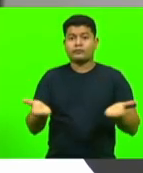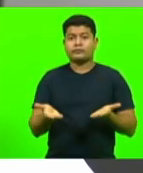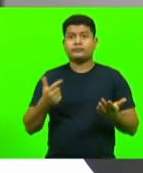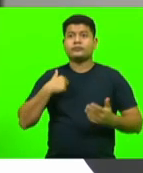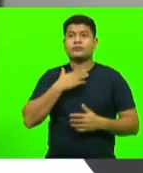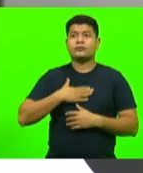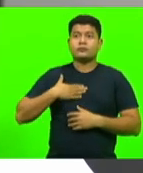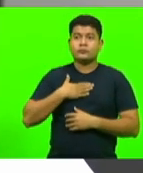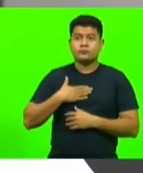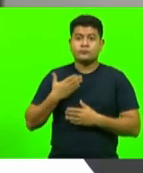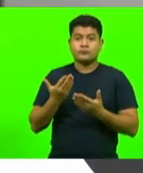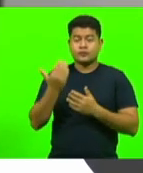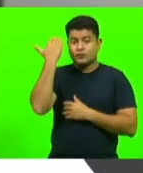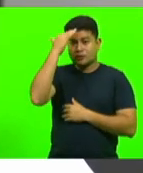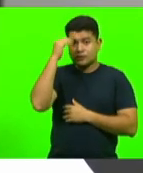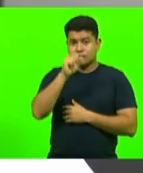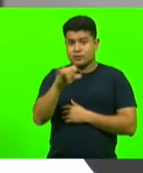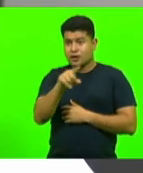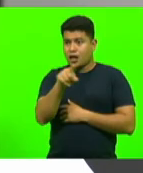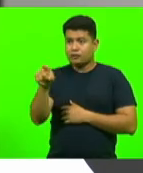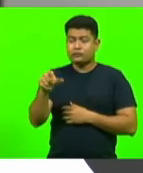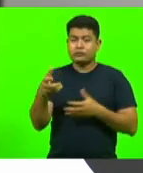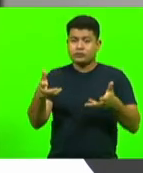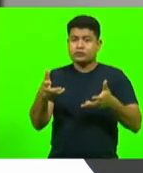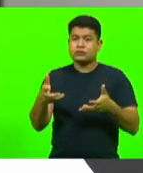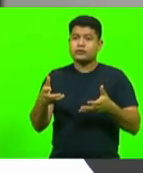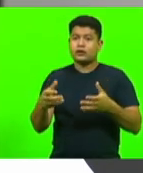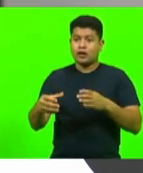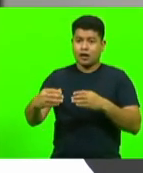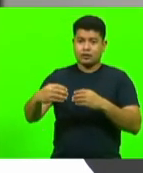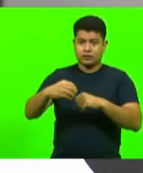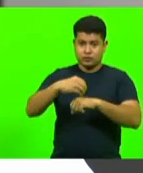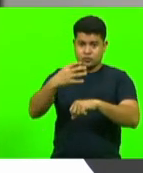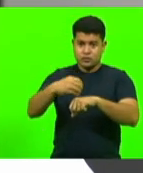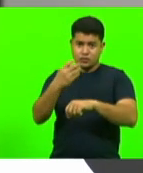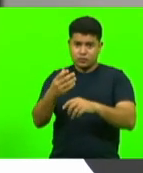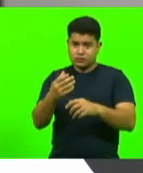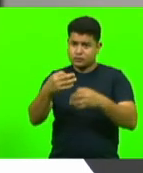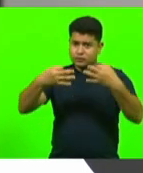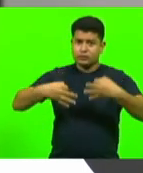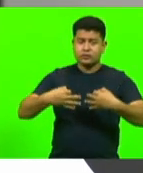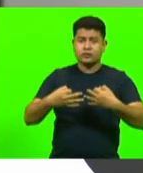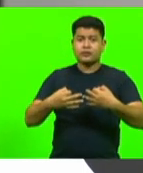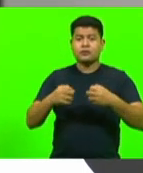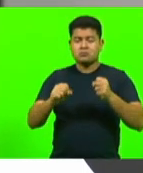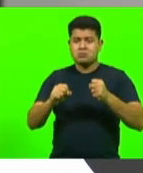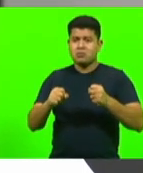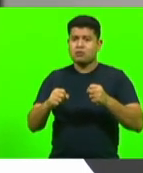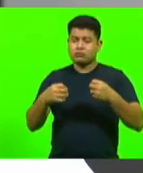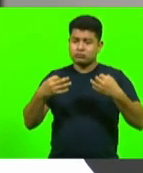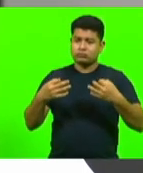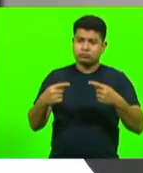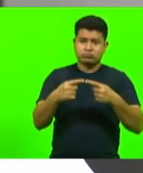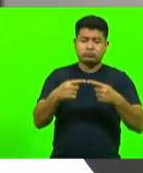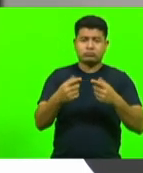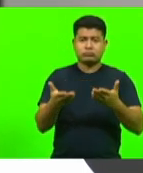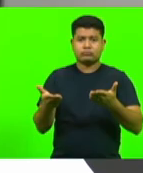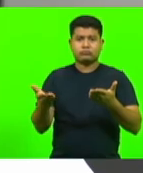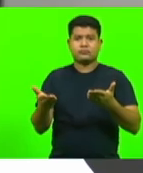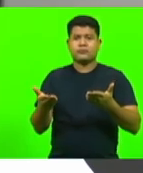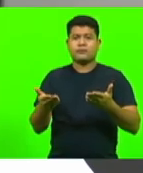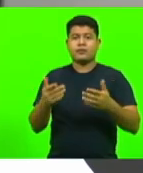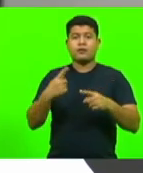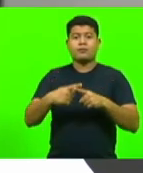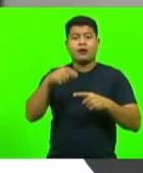se é esse se são esses encaminhamentos que vocês sugerem e se pode ser assim porque nós temos